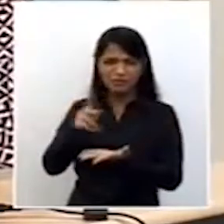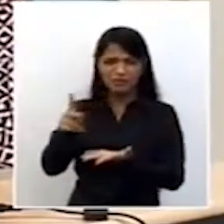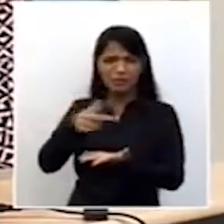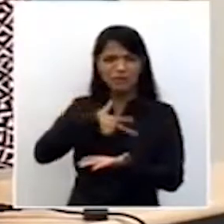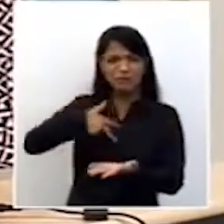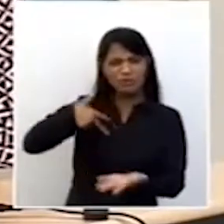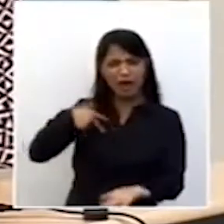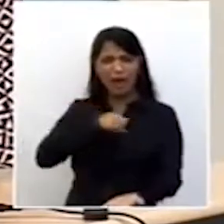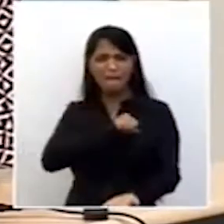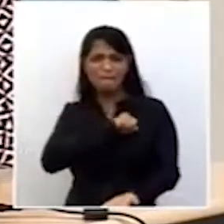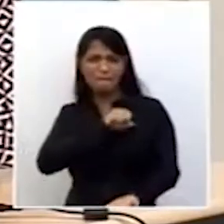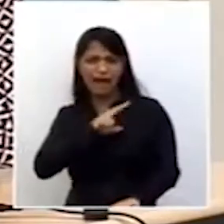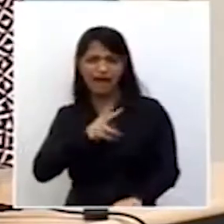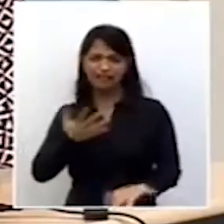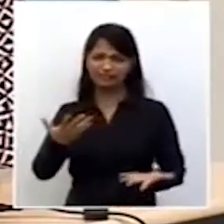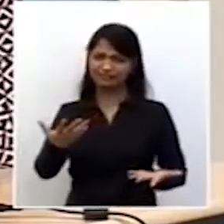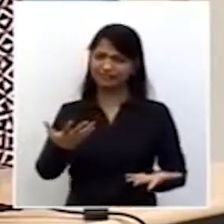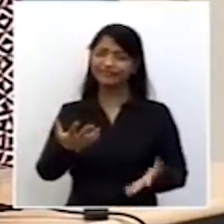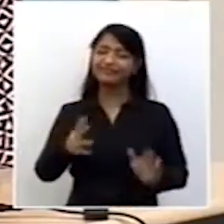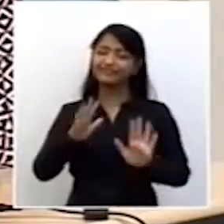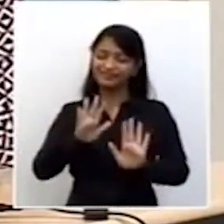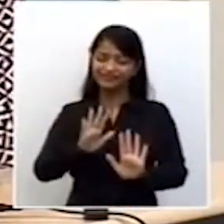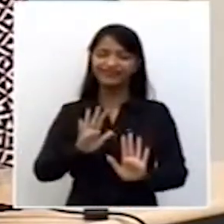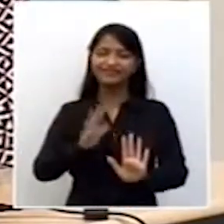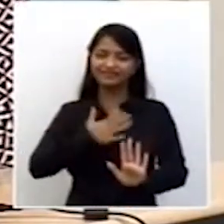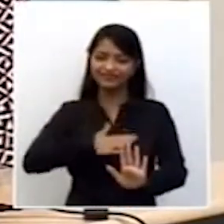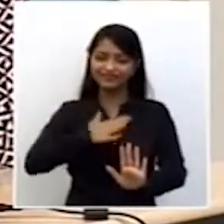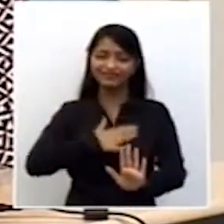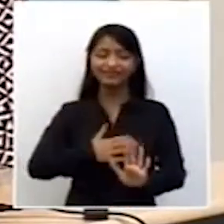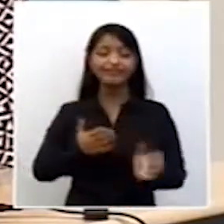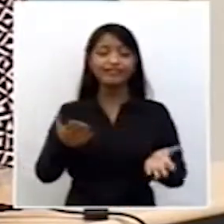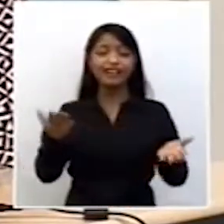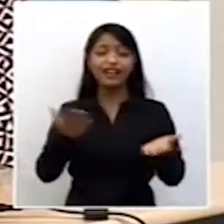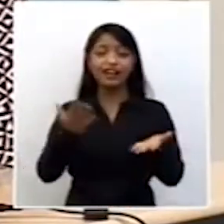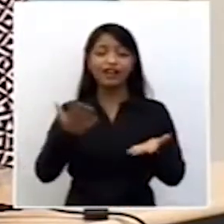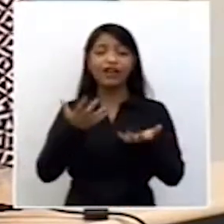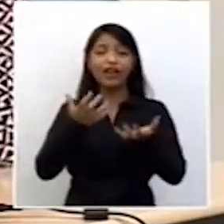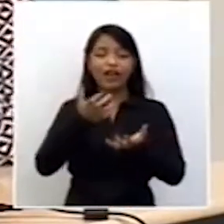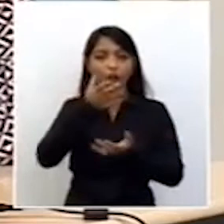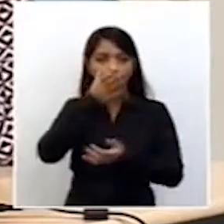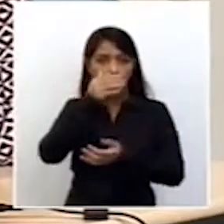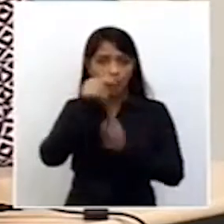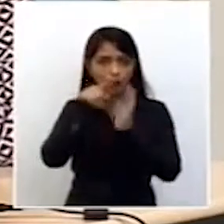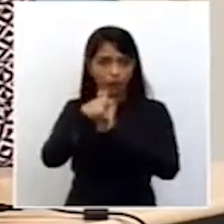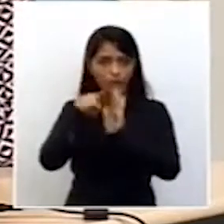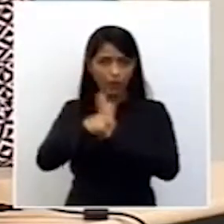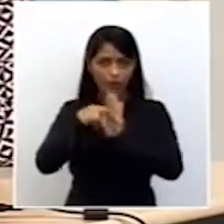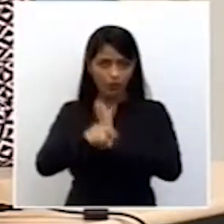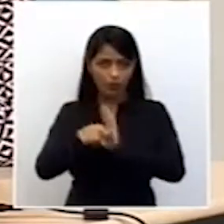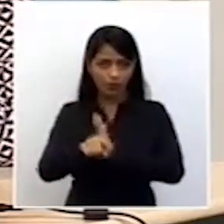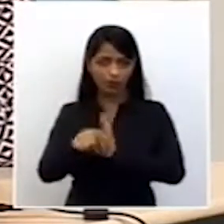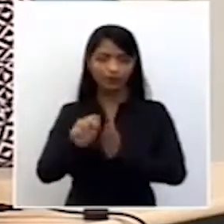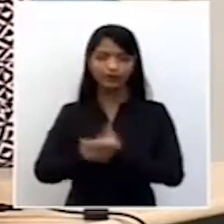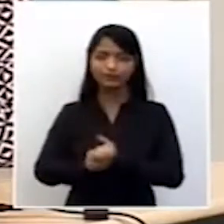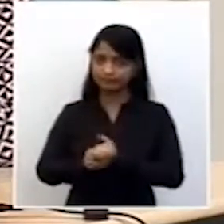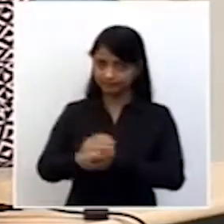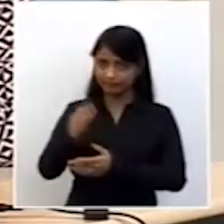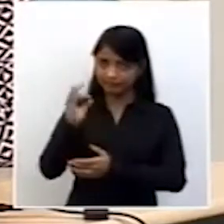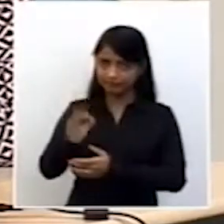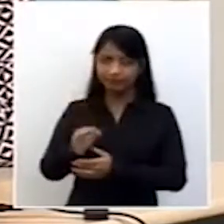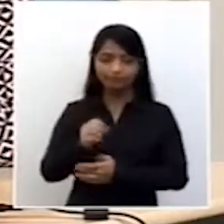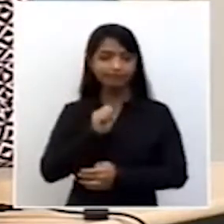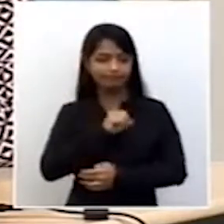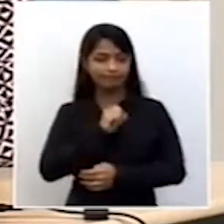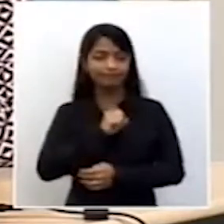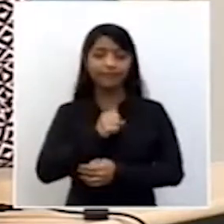vamos lá, vamos aproveitar para fazer, então, um levantamento de conhecimentos. Certo, Dani? Certo. Vamos